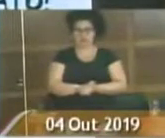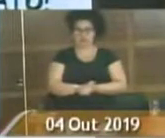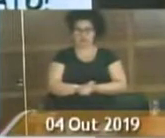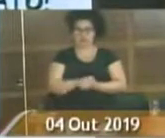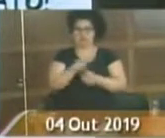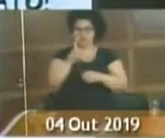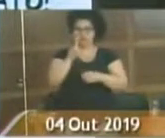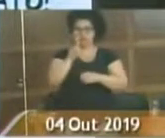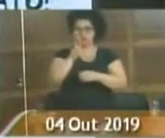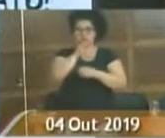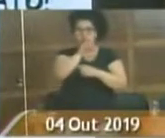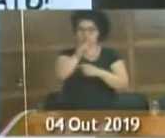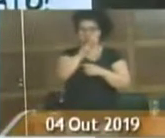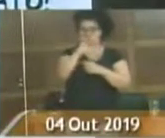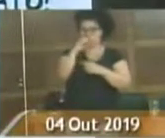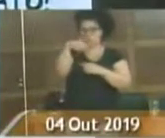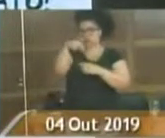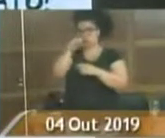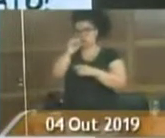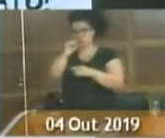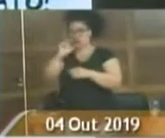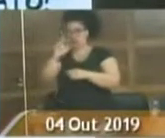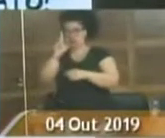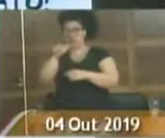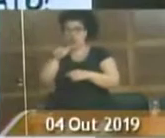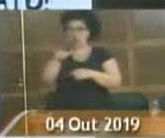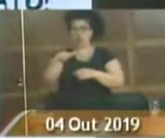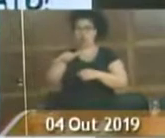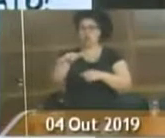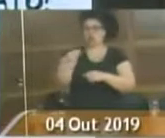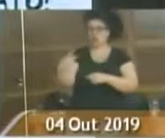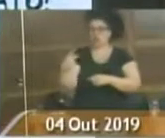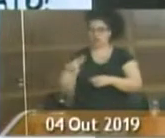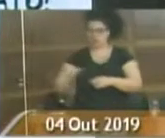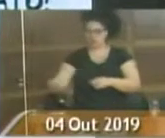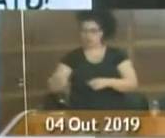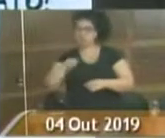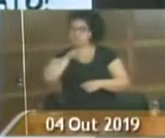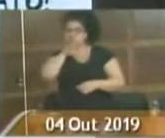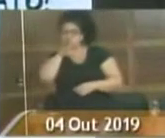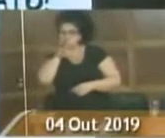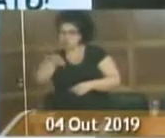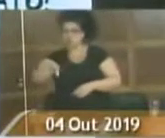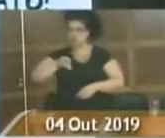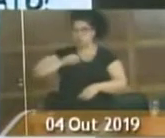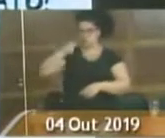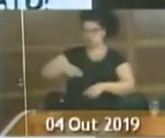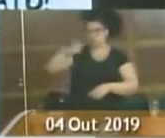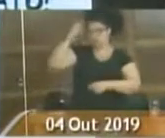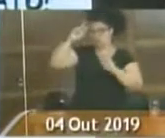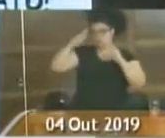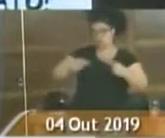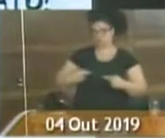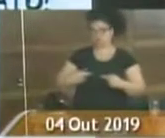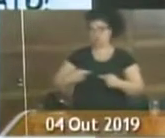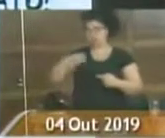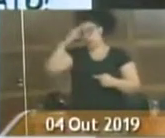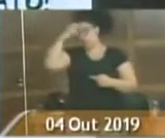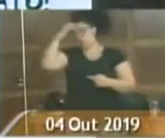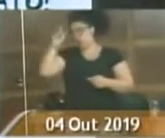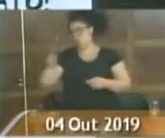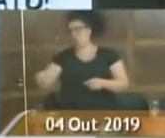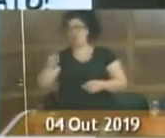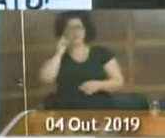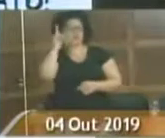toda doença que é transmitida do animal para o ser humano, tá? E por que as pessoas colocam a culpa no gato? Porque